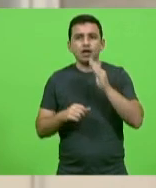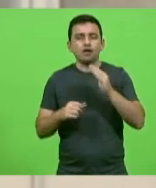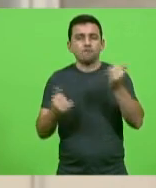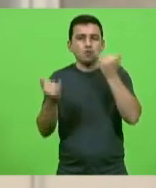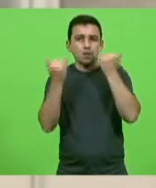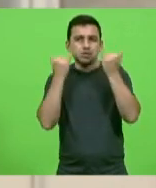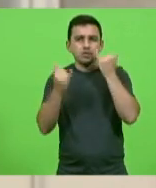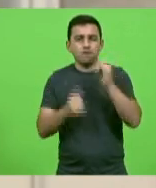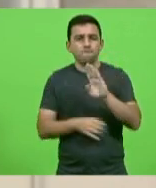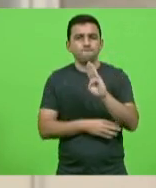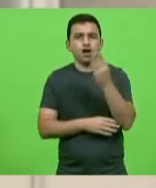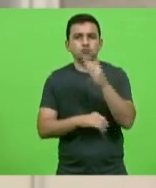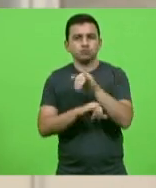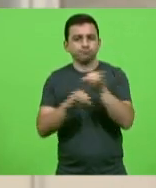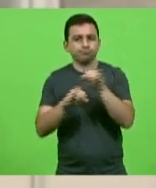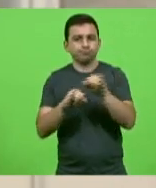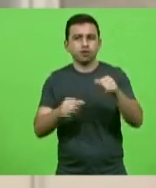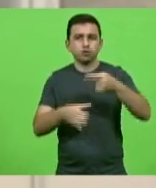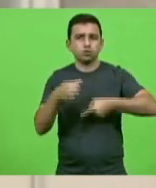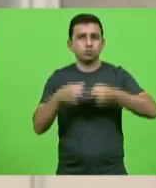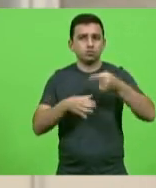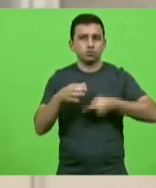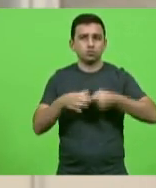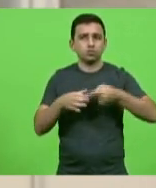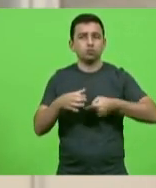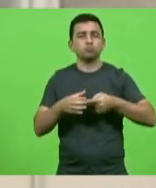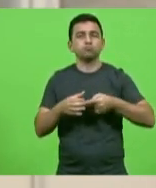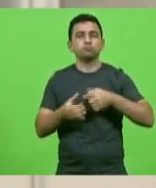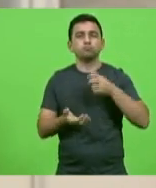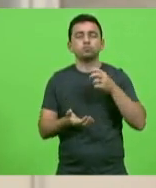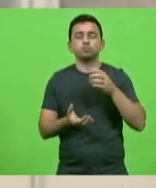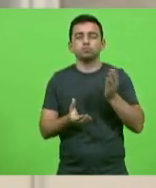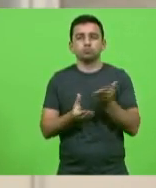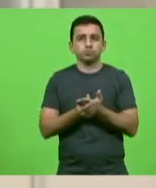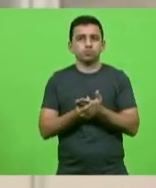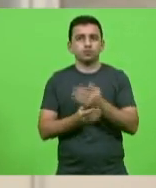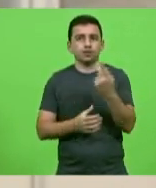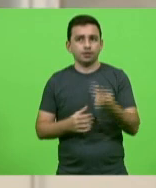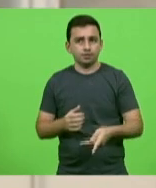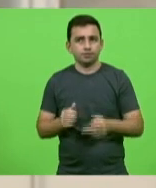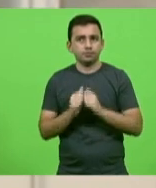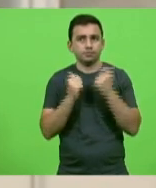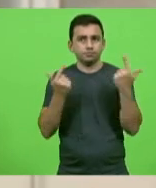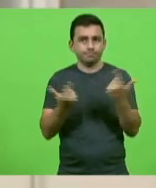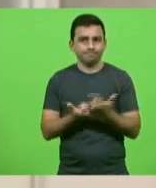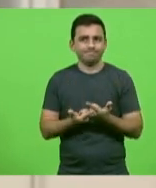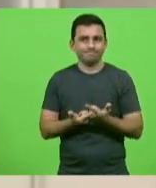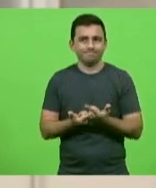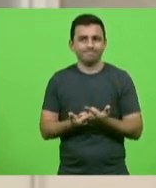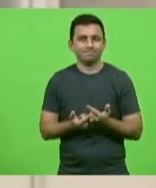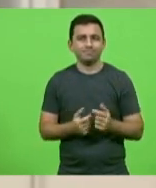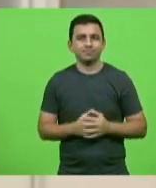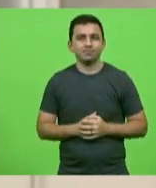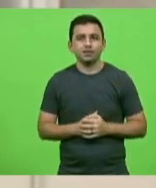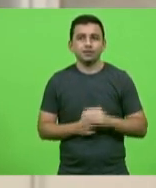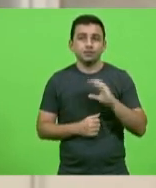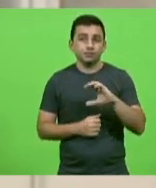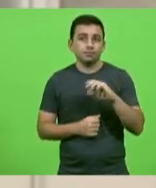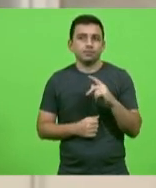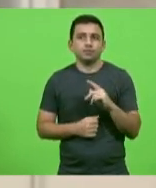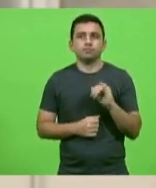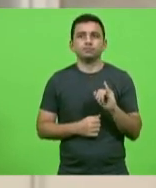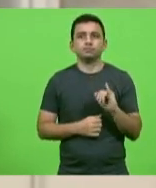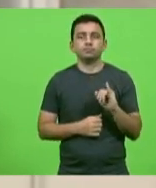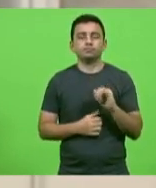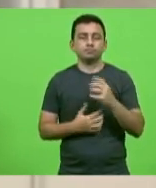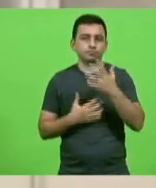informações falsas a comissão parlamentar de inquérito da Assembleia Legislativa do Estado CPI